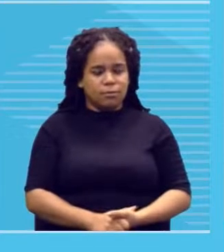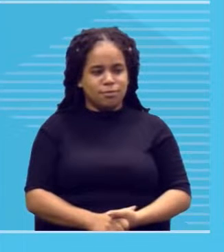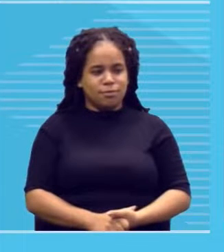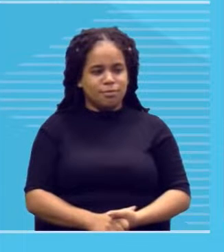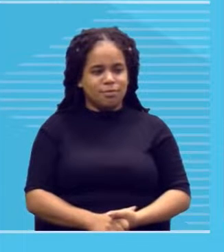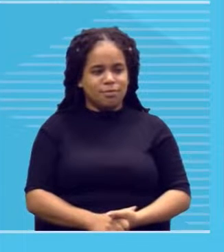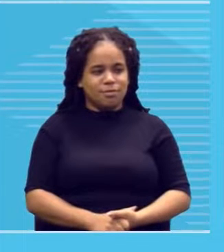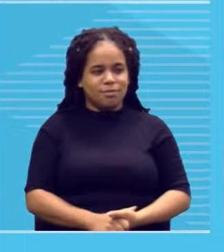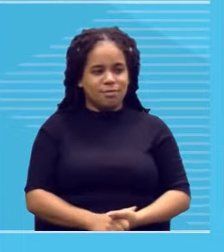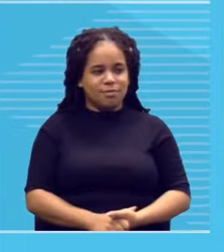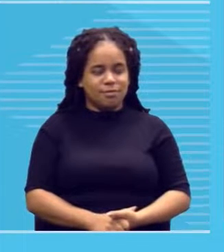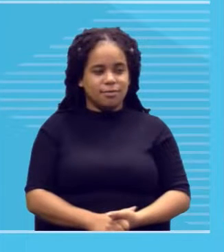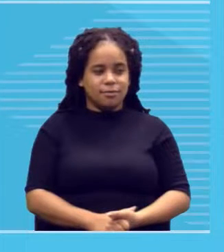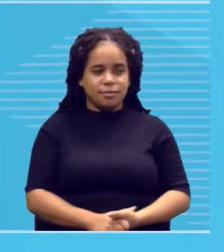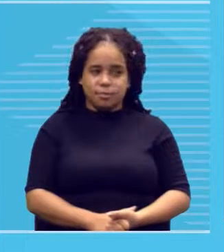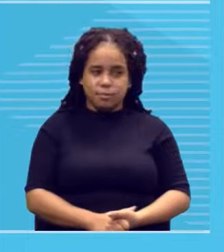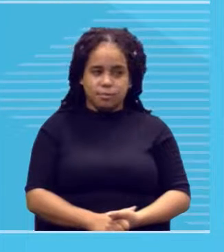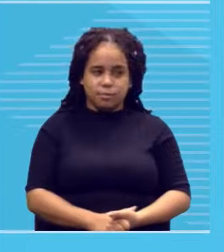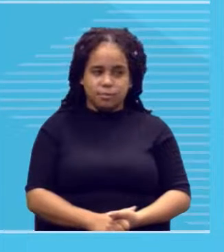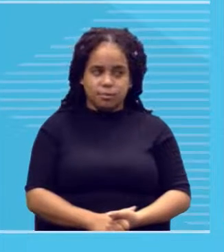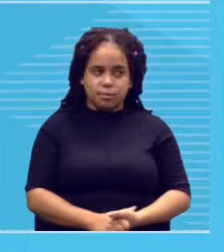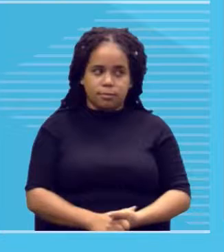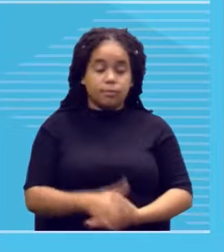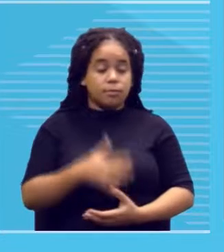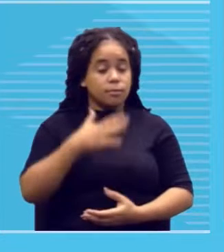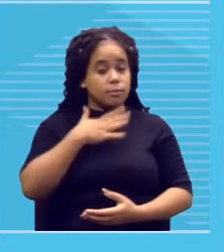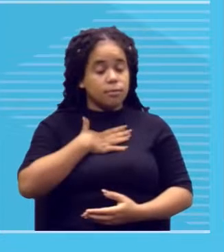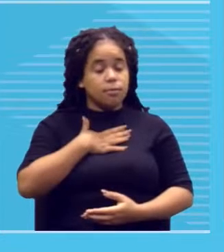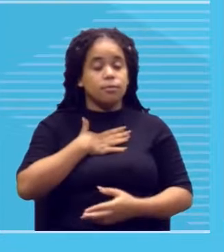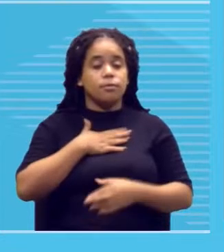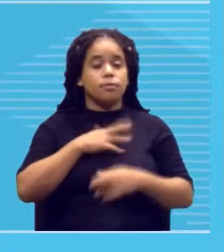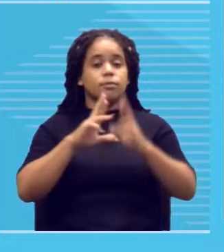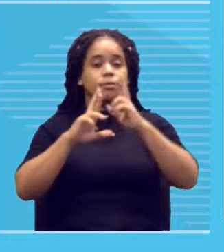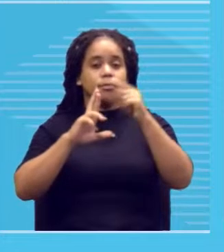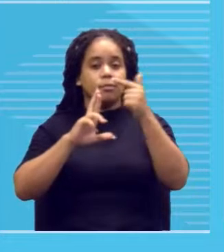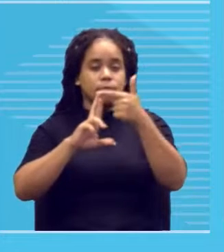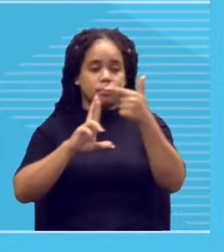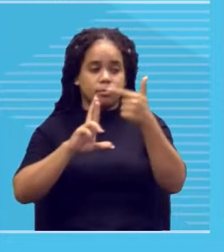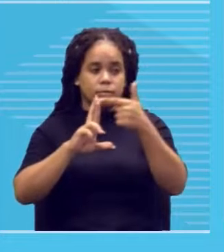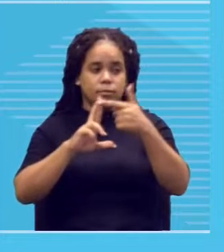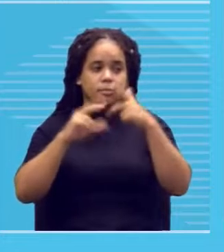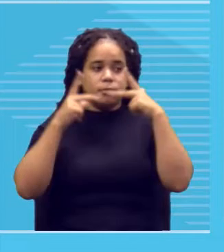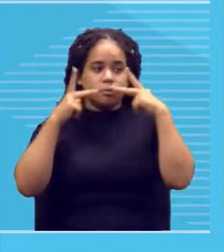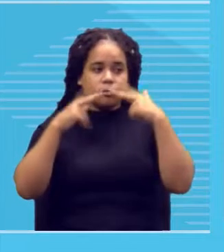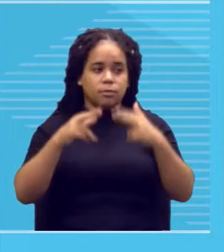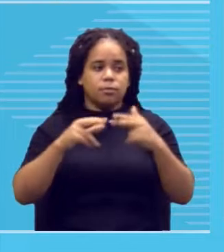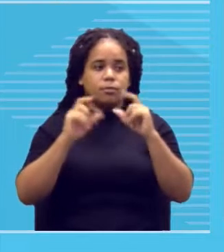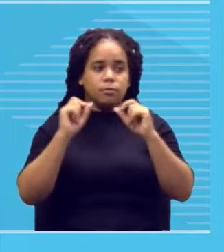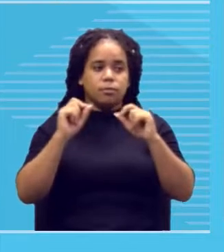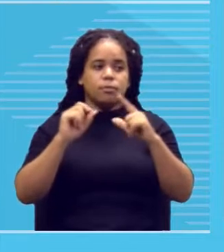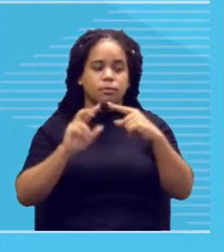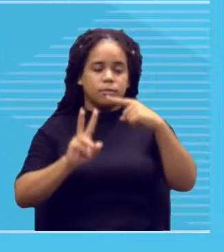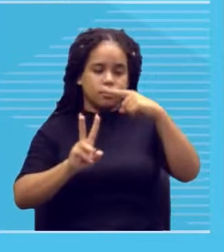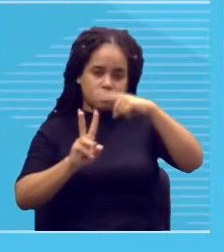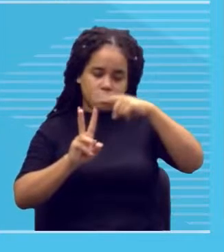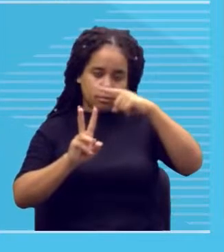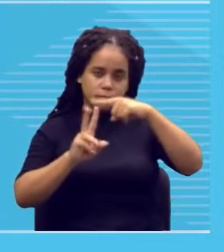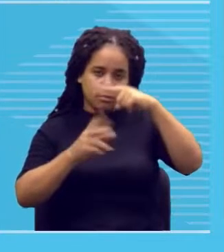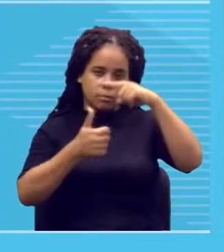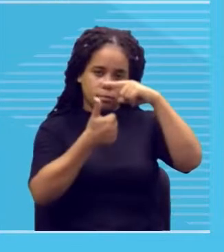ok então meu raio é igual a raiz de 169